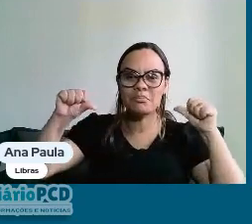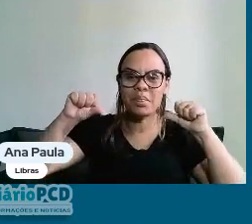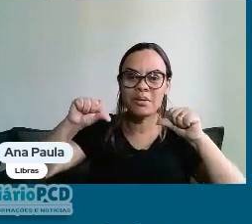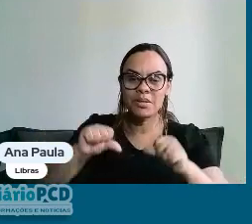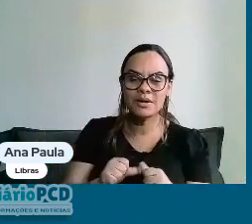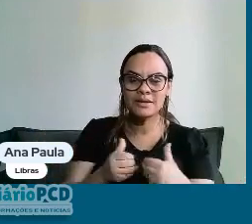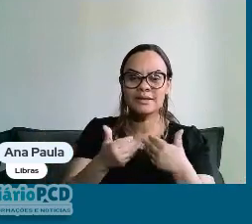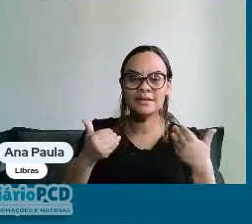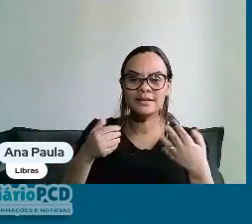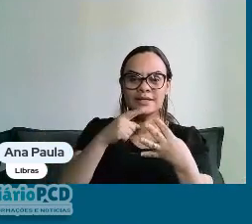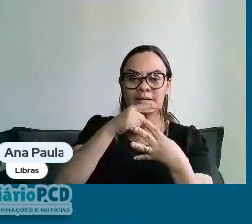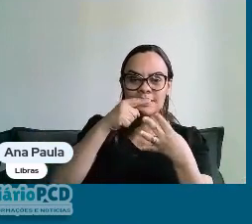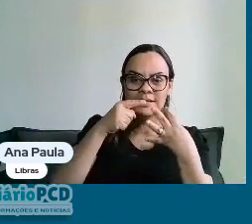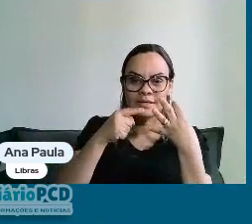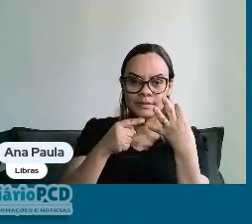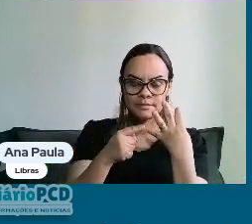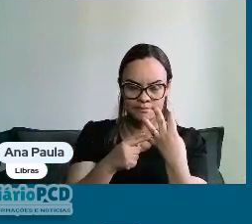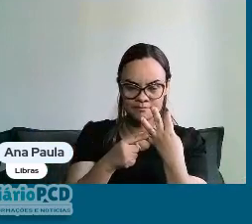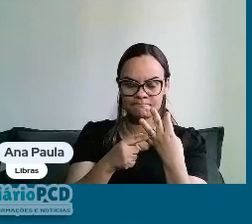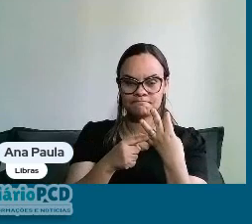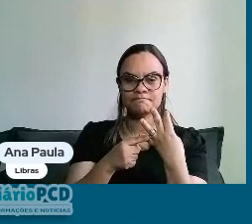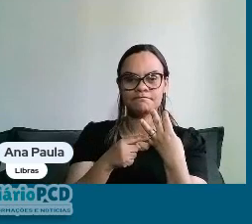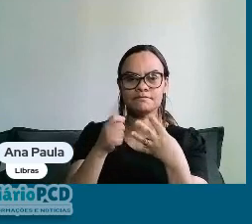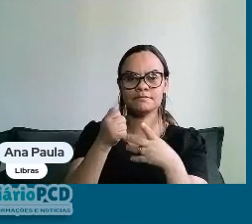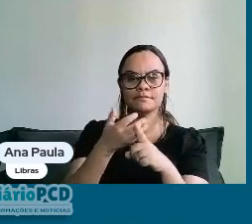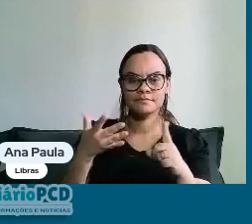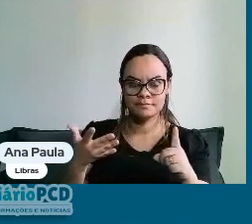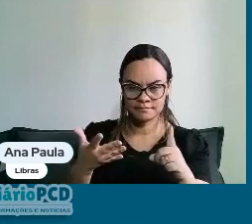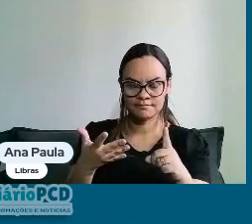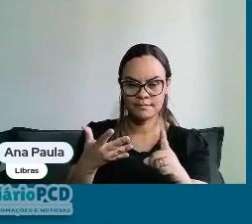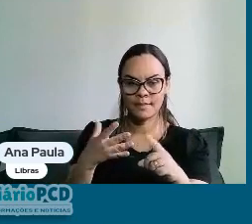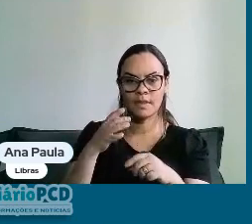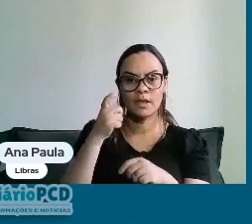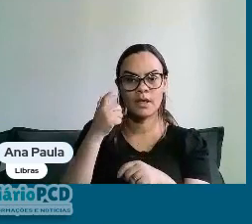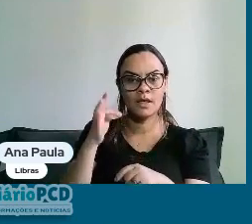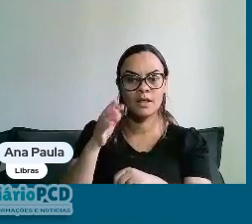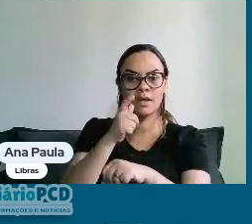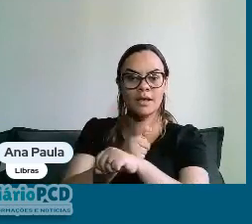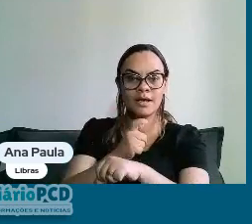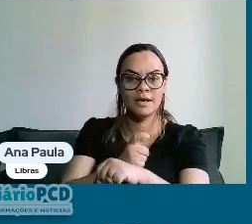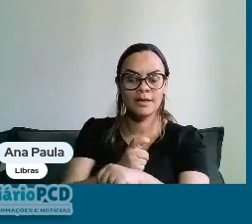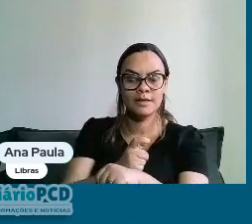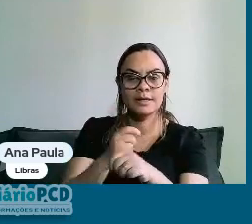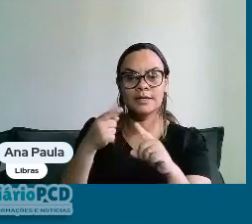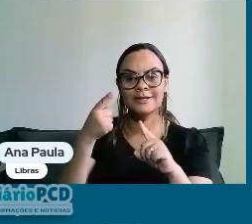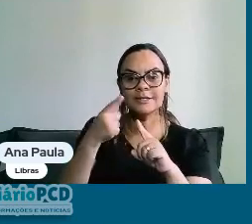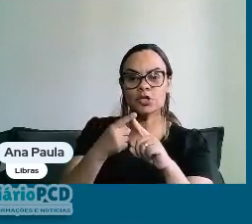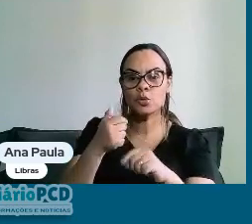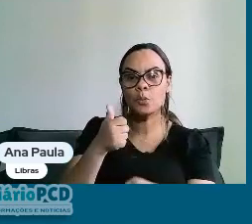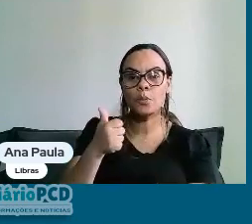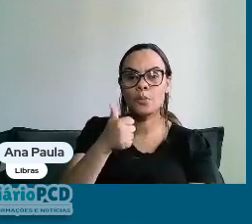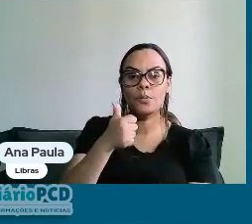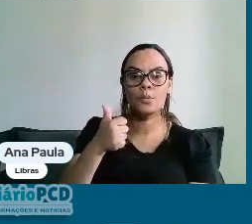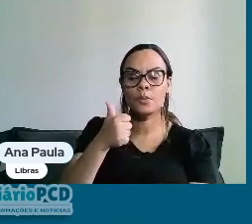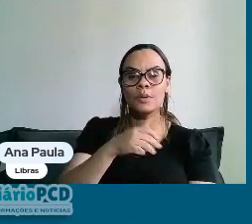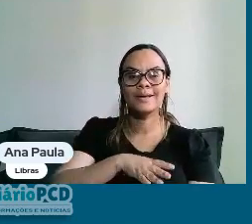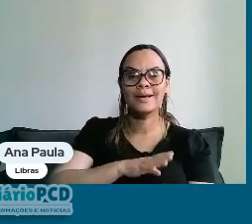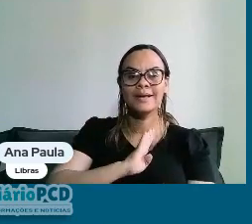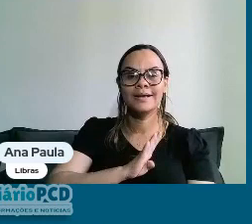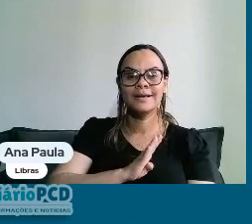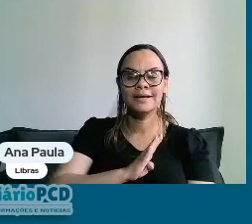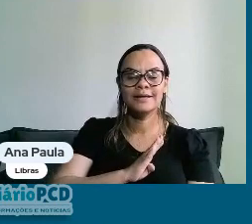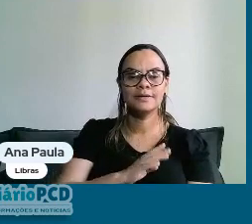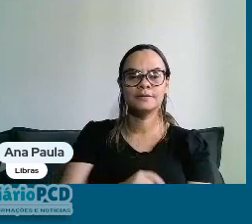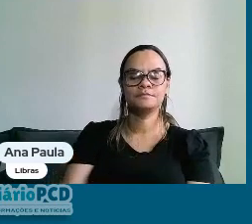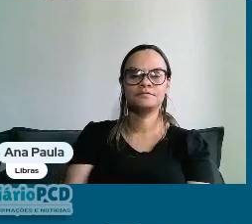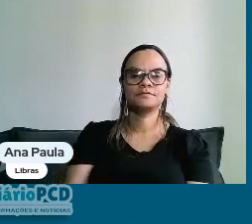separa em 4 tipos de síndrome cardiorrenal, e no caso, o que o Faustão está tendo é o síndrome cardiorrenal tipo 1, que é quando a insuficiência cardíaca aguda,